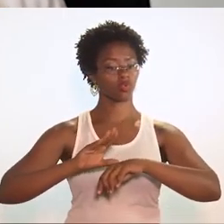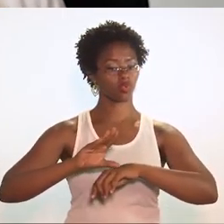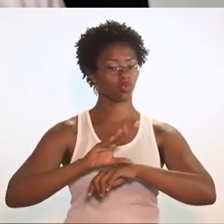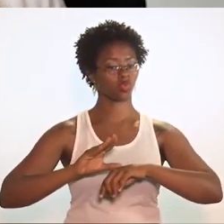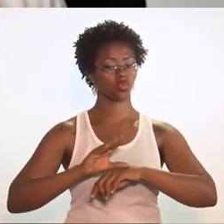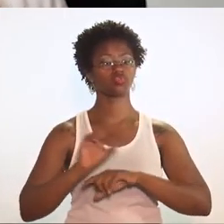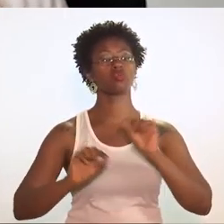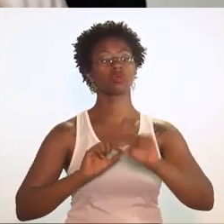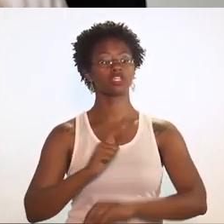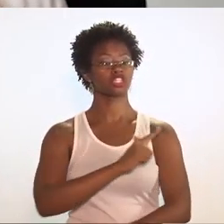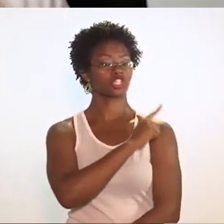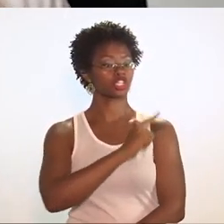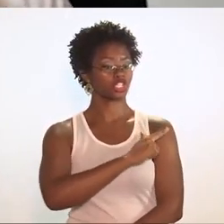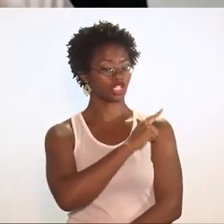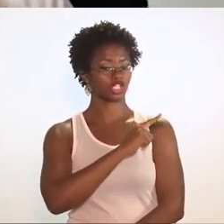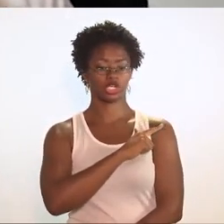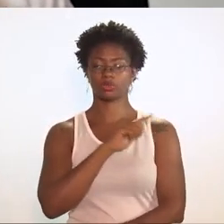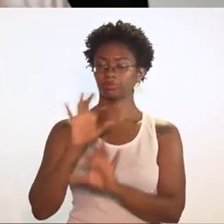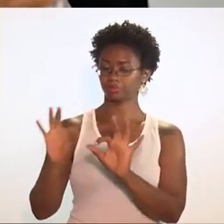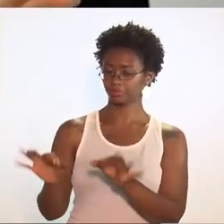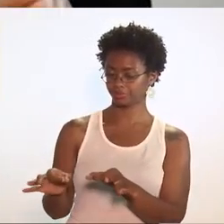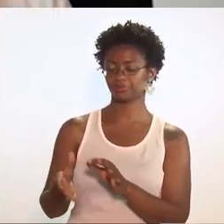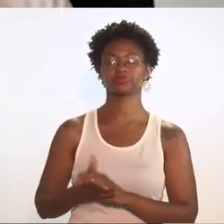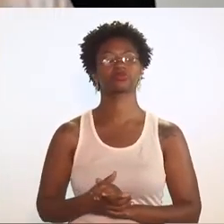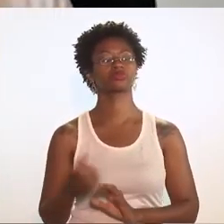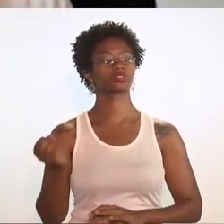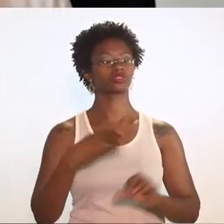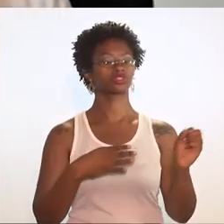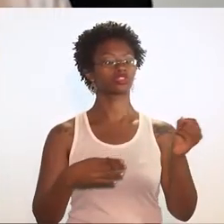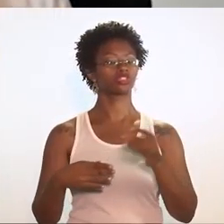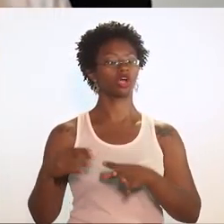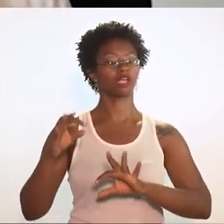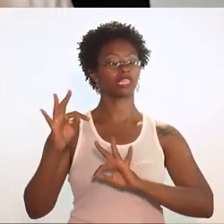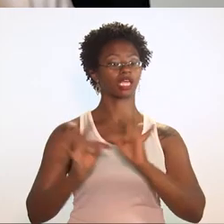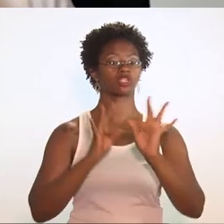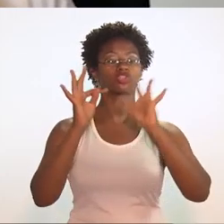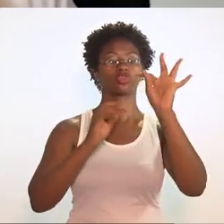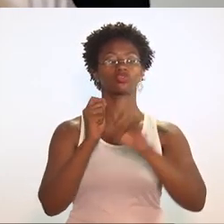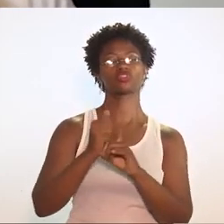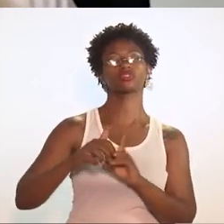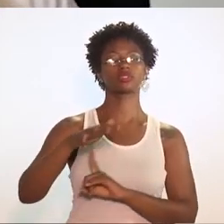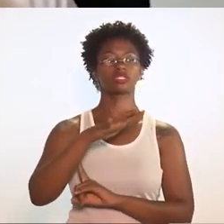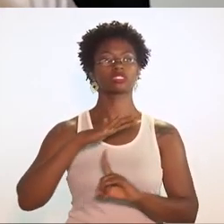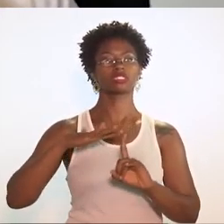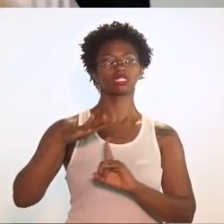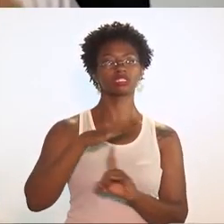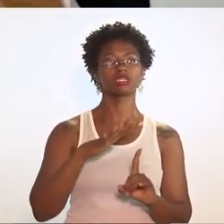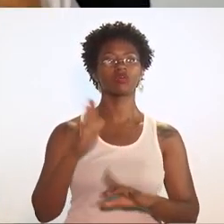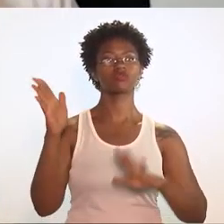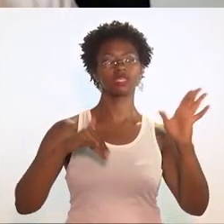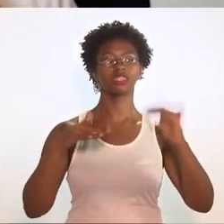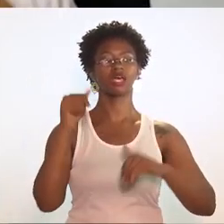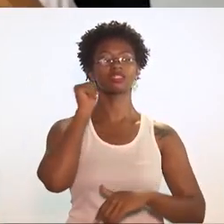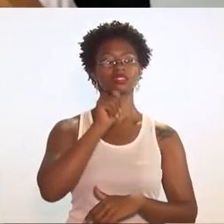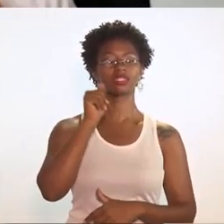jovem, né, que vende o seu brigadeiro lá no bairro, ela vai divulgar, vai vender para quem se tem que ficar dentro de casa. E aí a